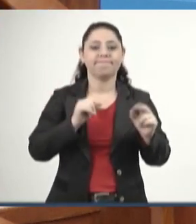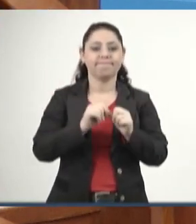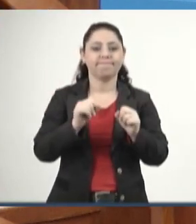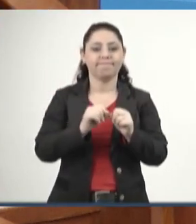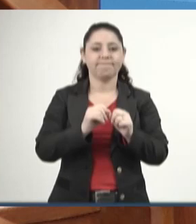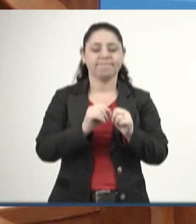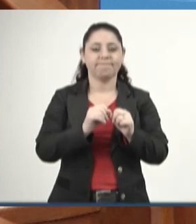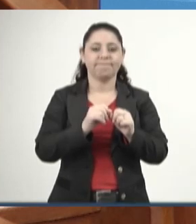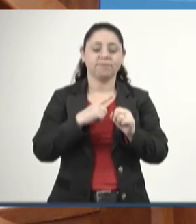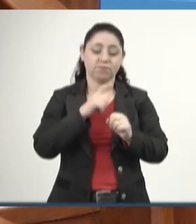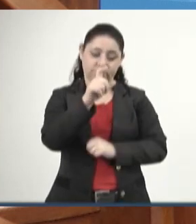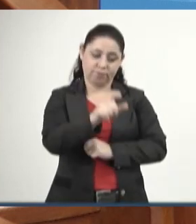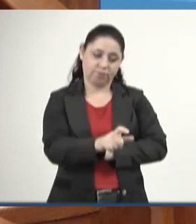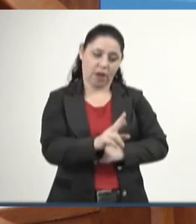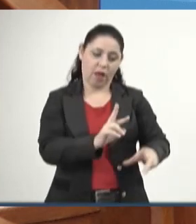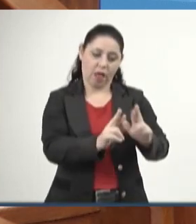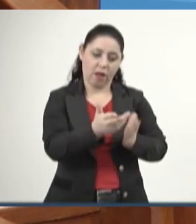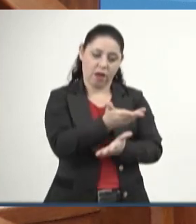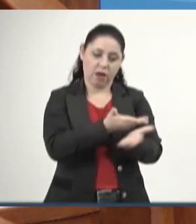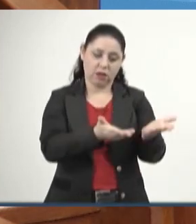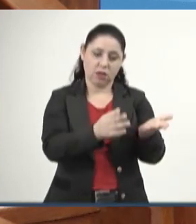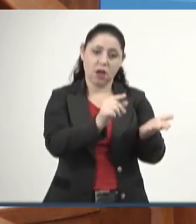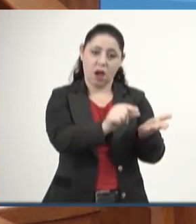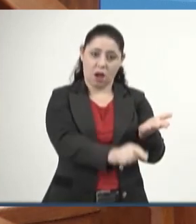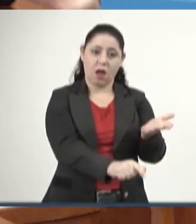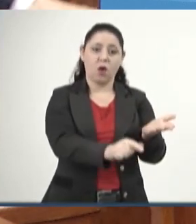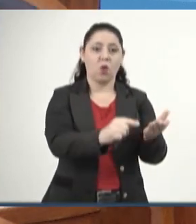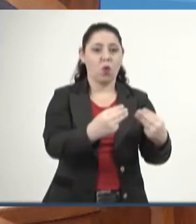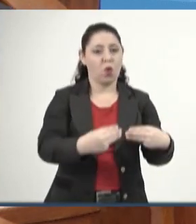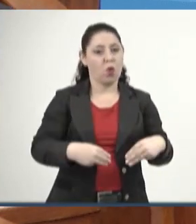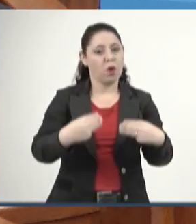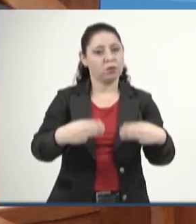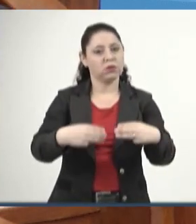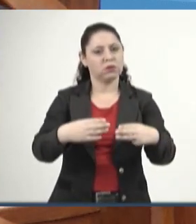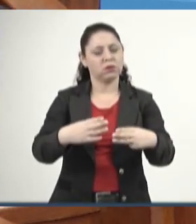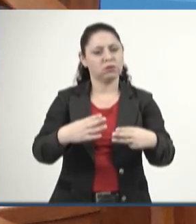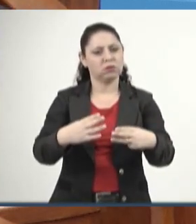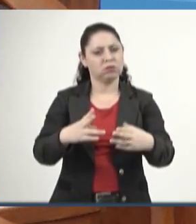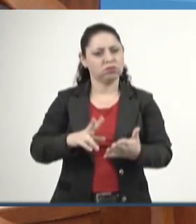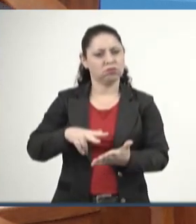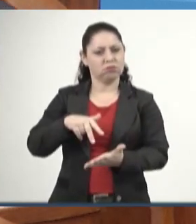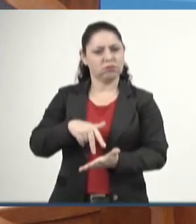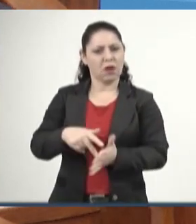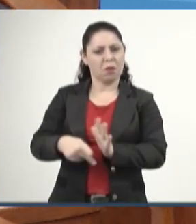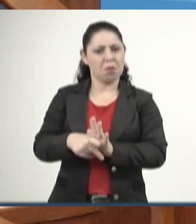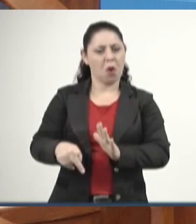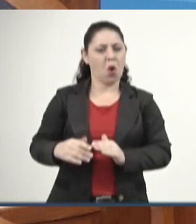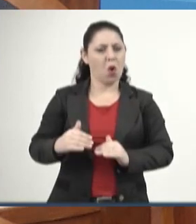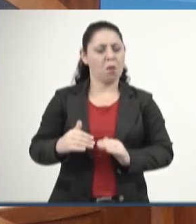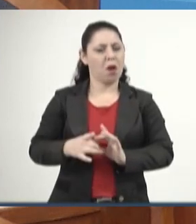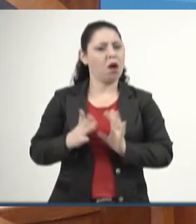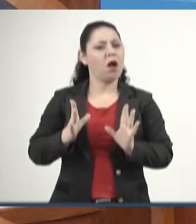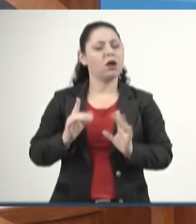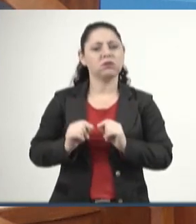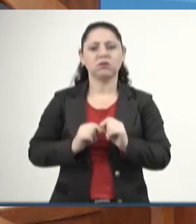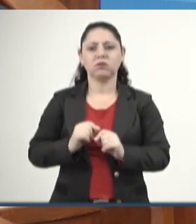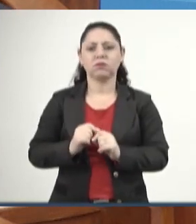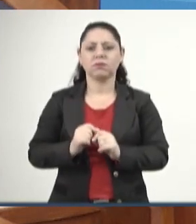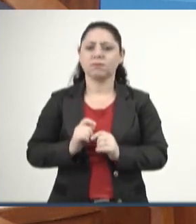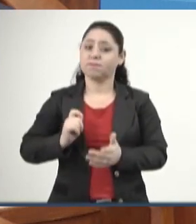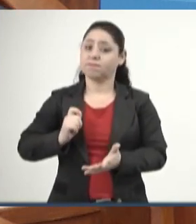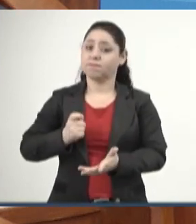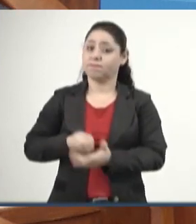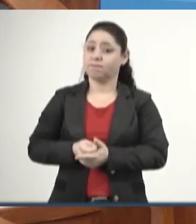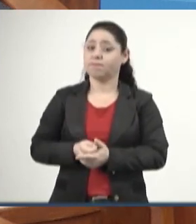nós tínhamos em relação a ele de ser um ministro com posições mais progressistas,